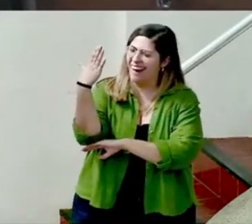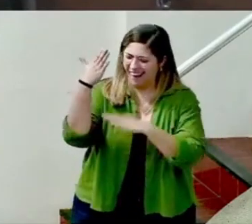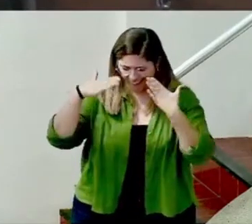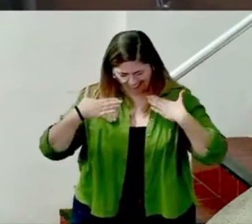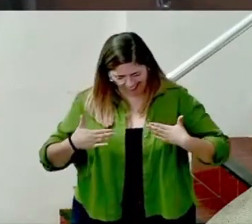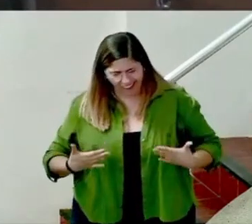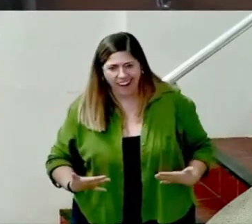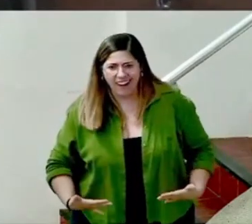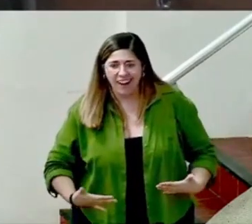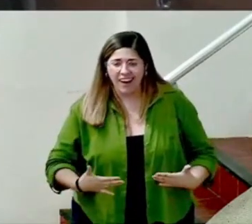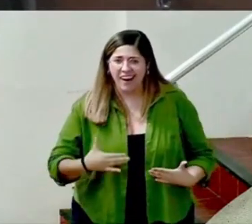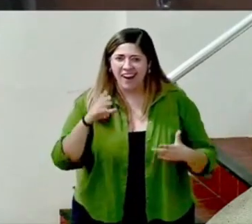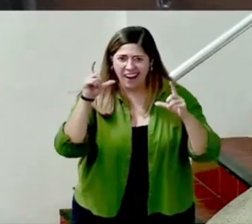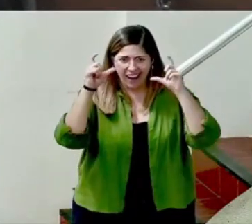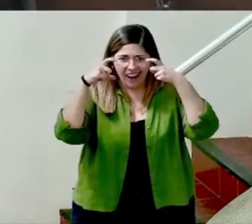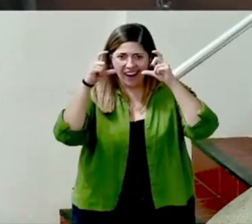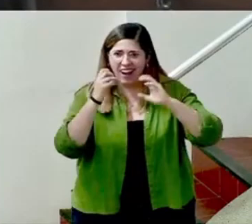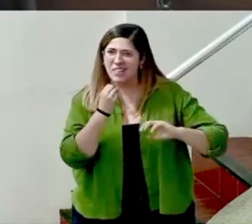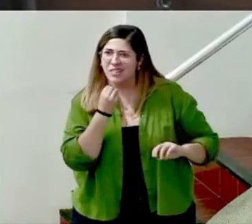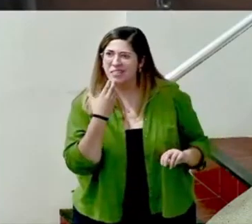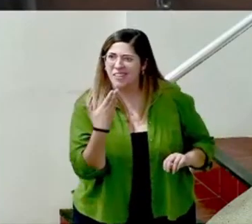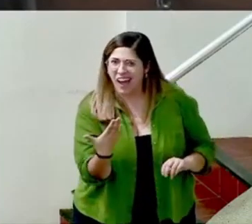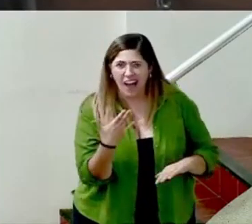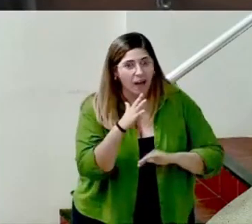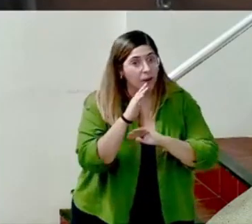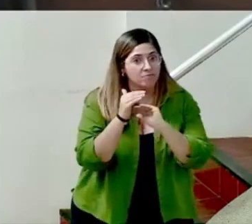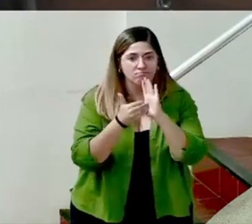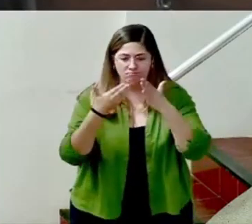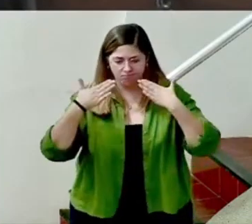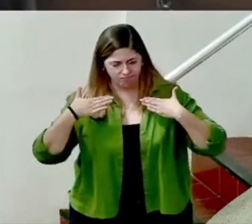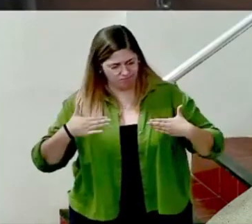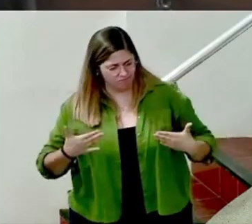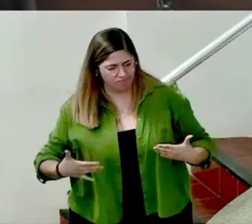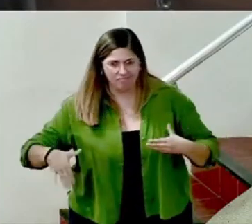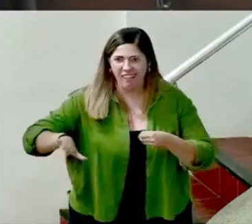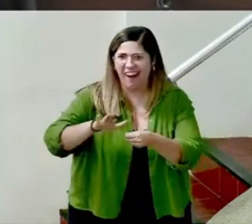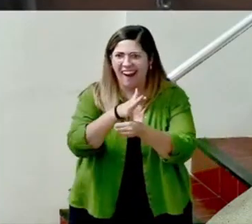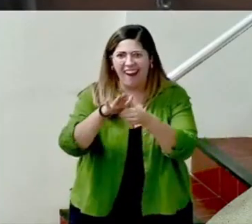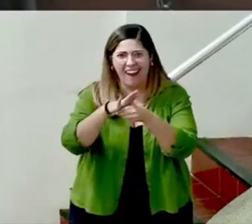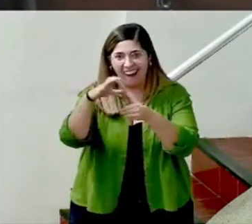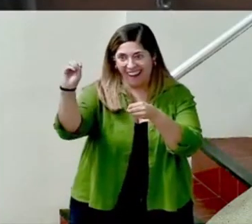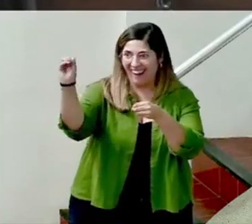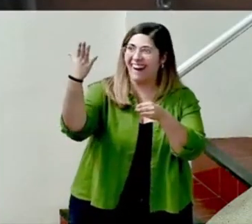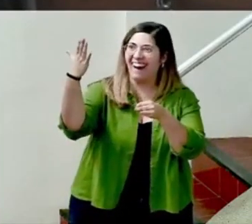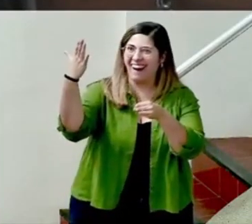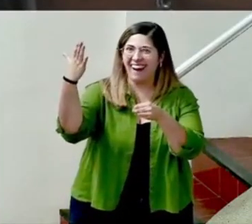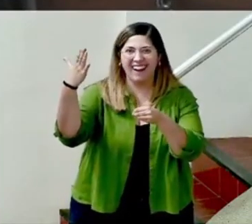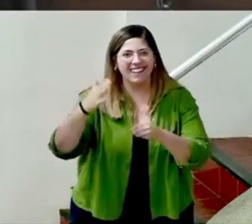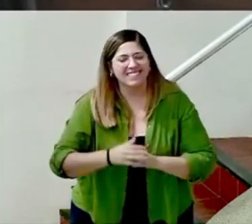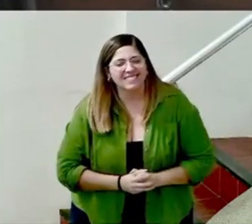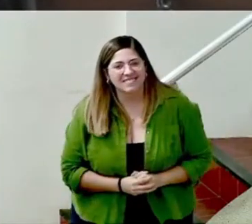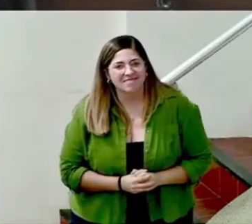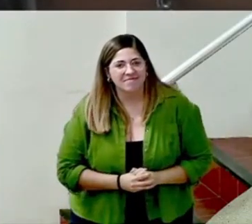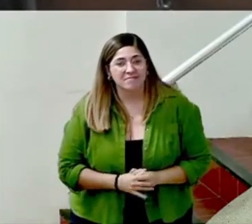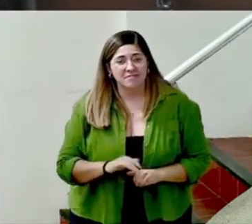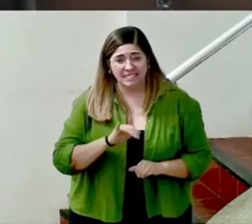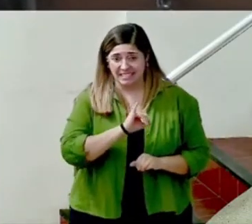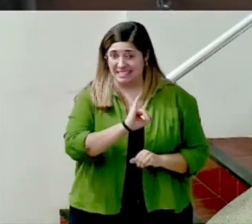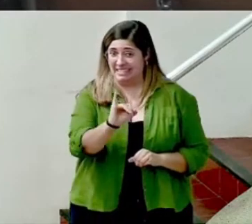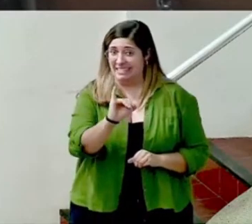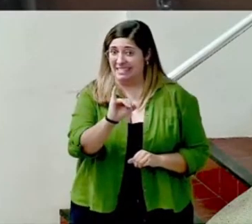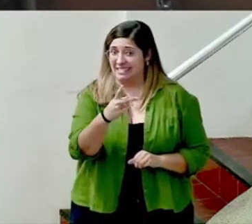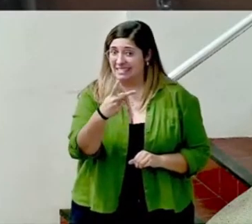olhos forem bons, todo o seu corpo será cheio de luz. Se,